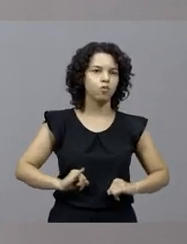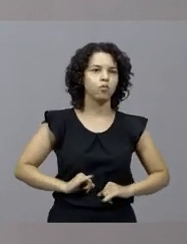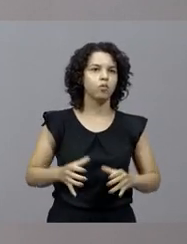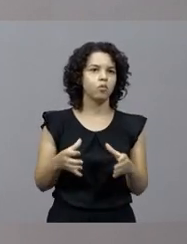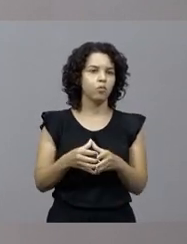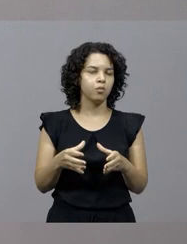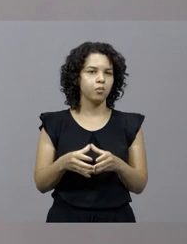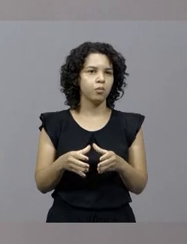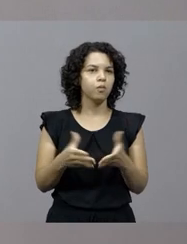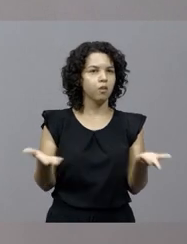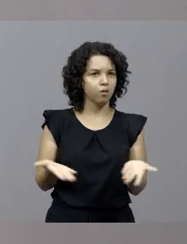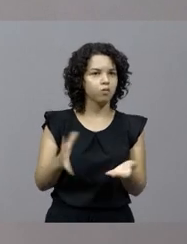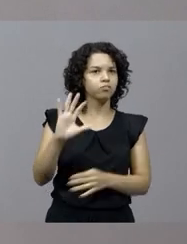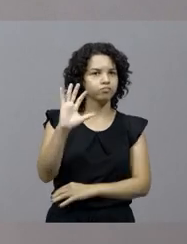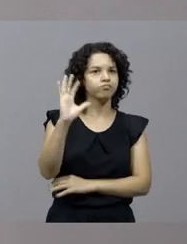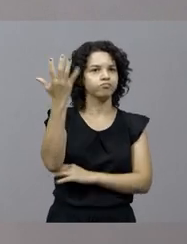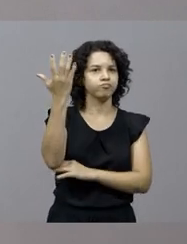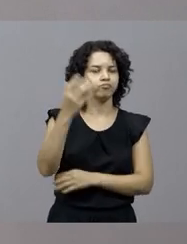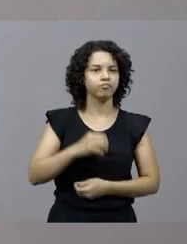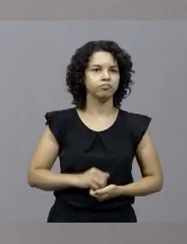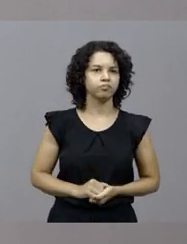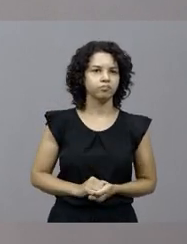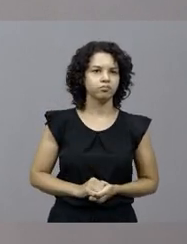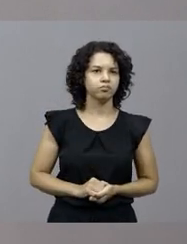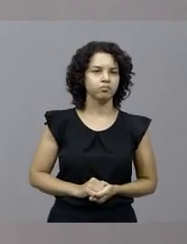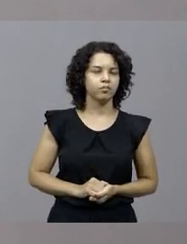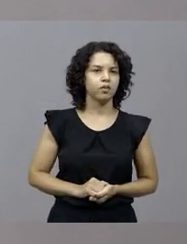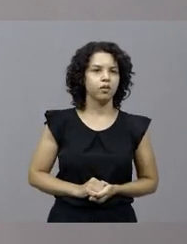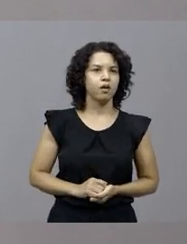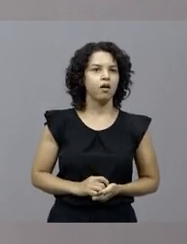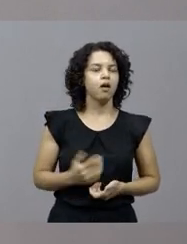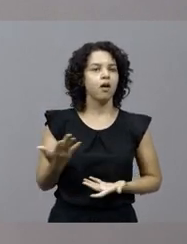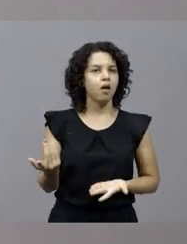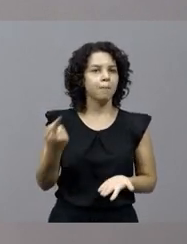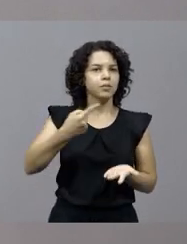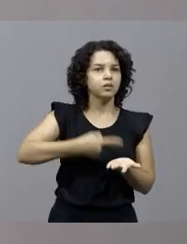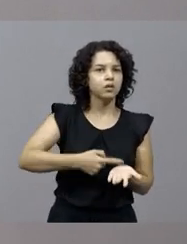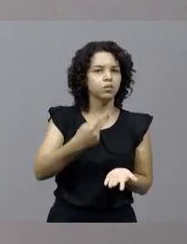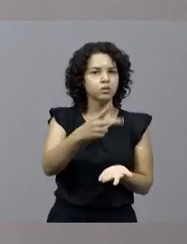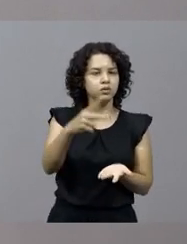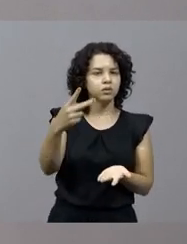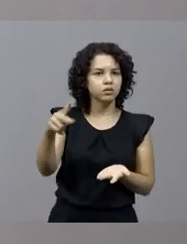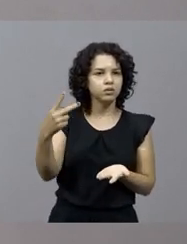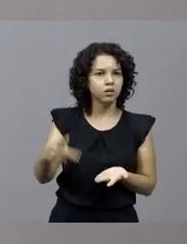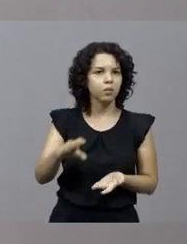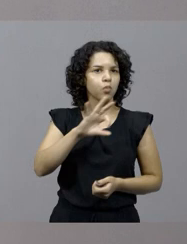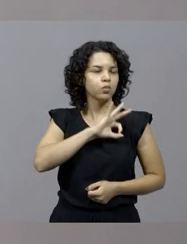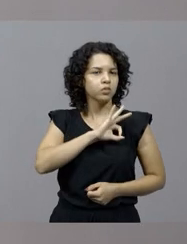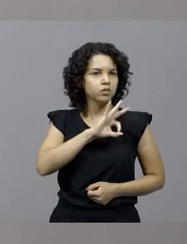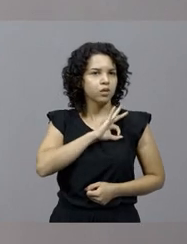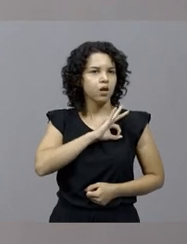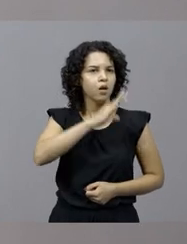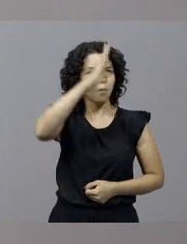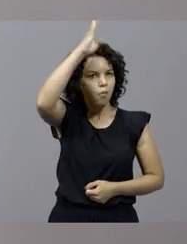é o que está ocorrendo. Descrever a missão que os policiais e bombeiros militares executam